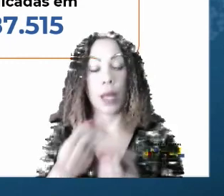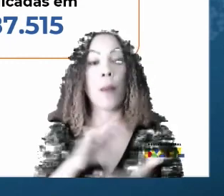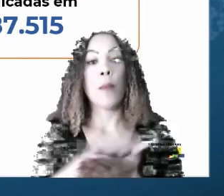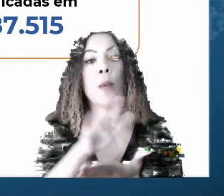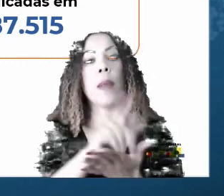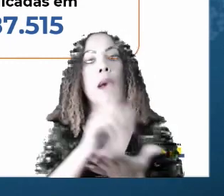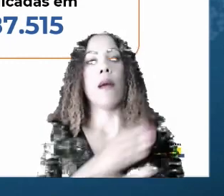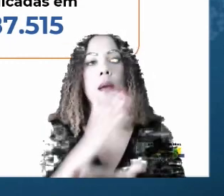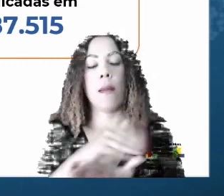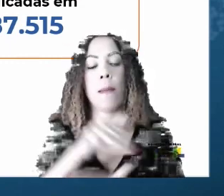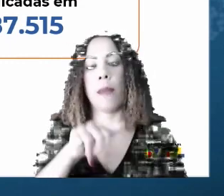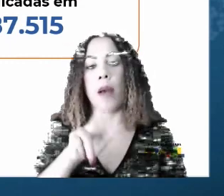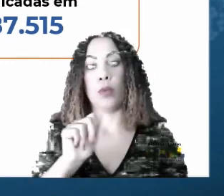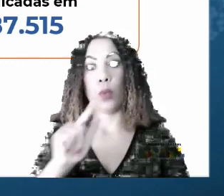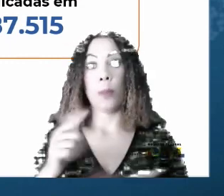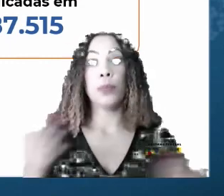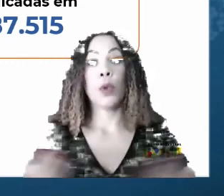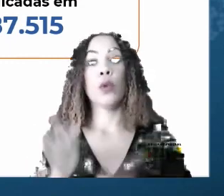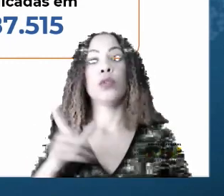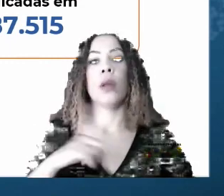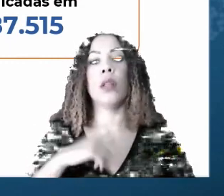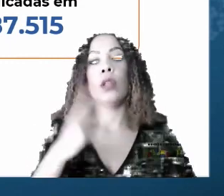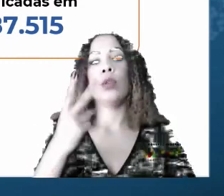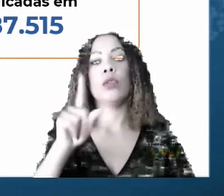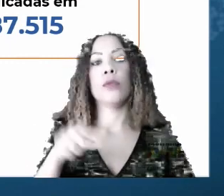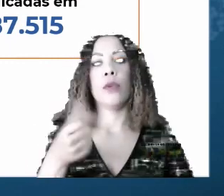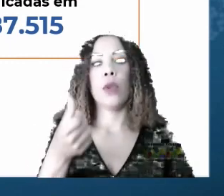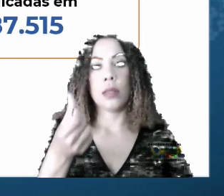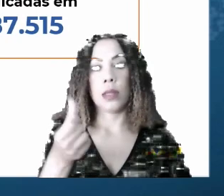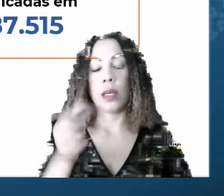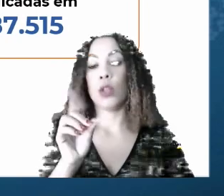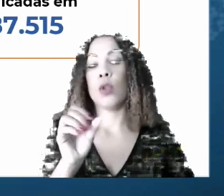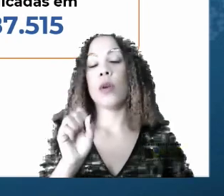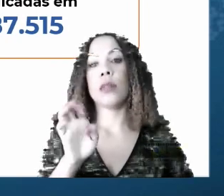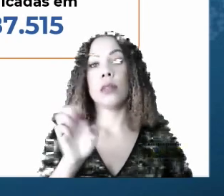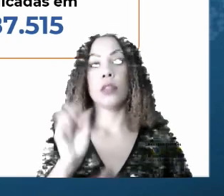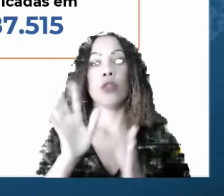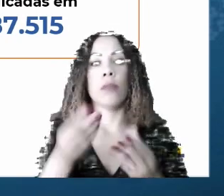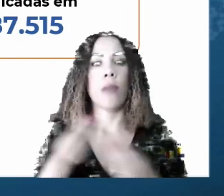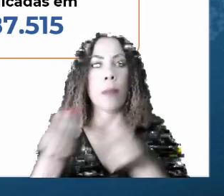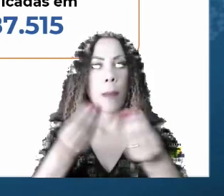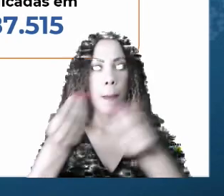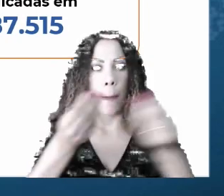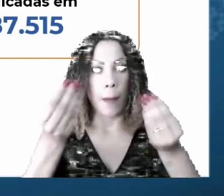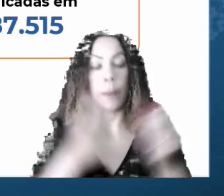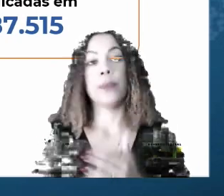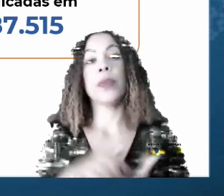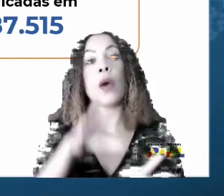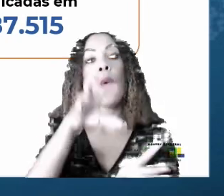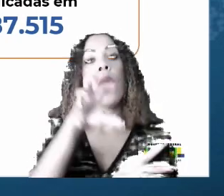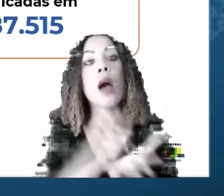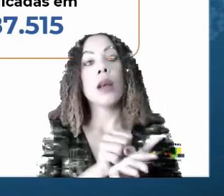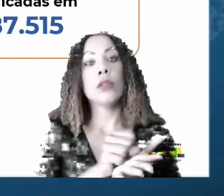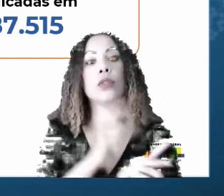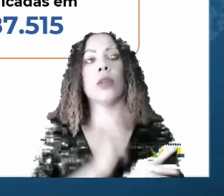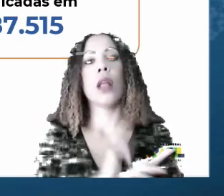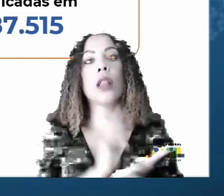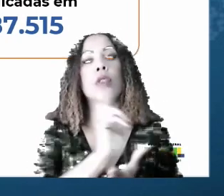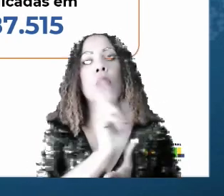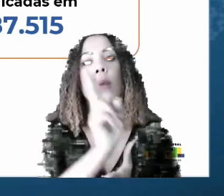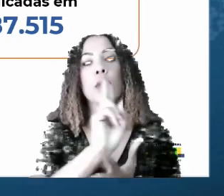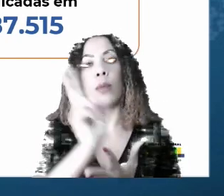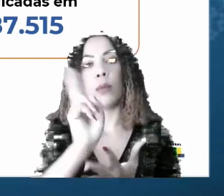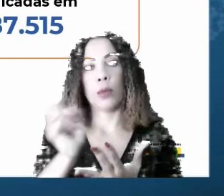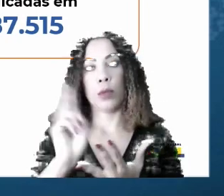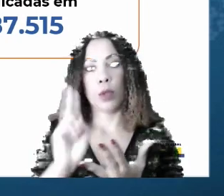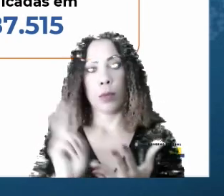temos 2,6 milhões de doses distribuídas, e aí o registro está sendo nominal. O Brasil hoje, do